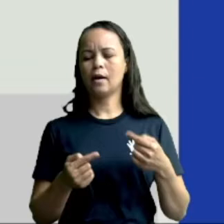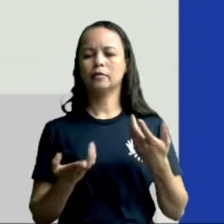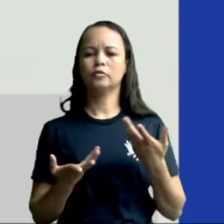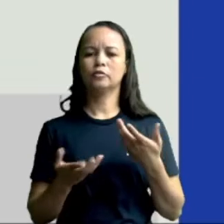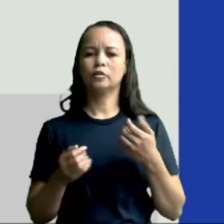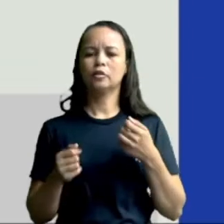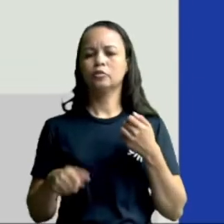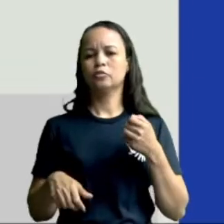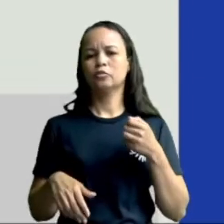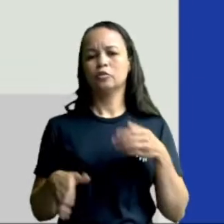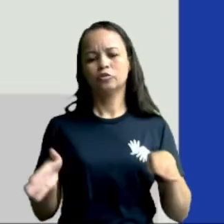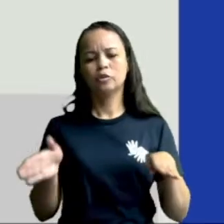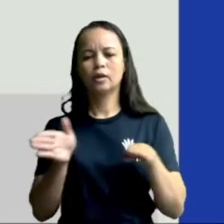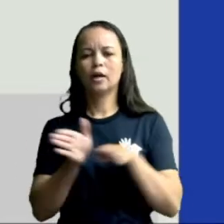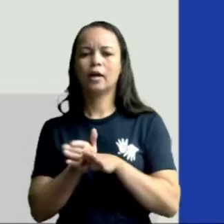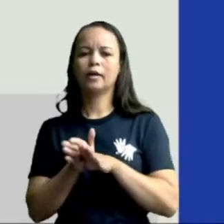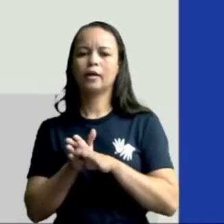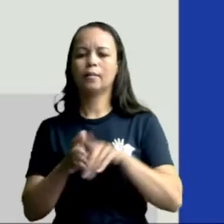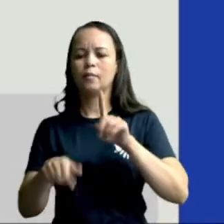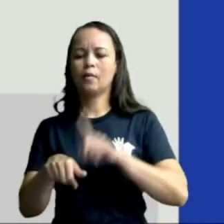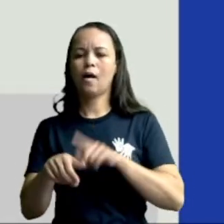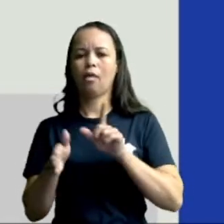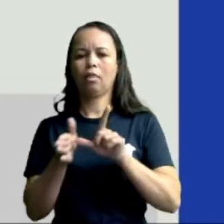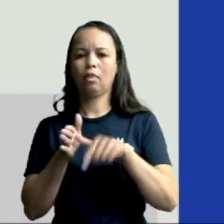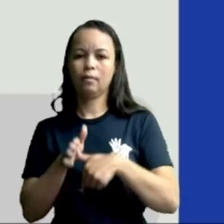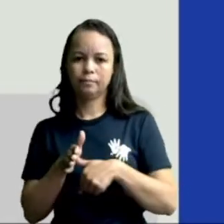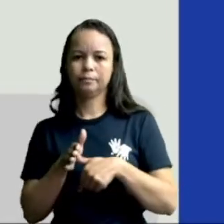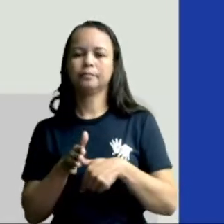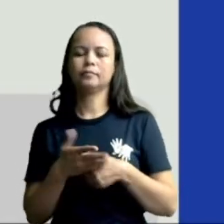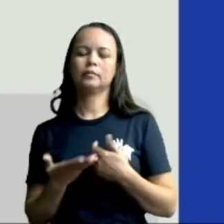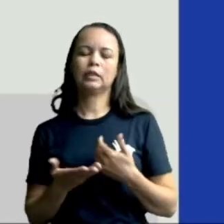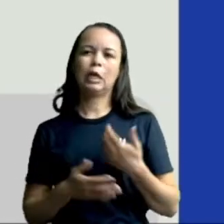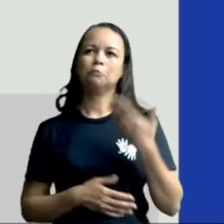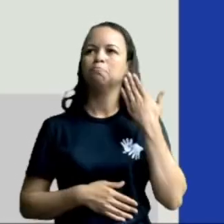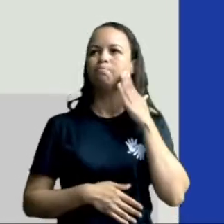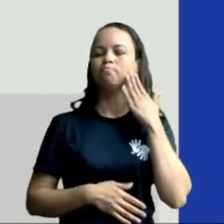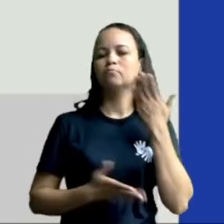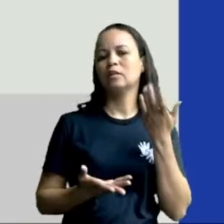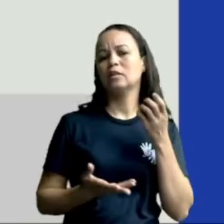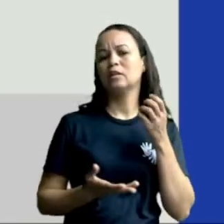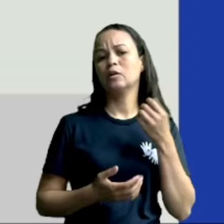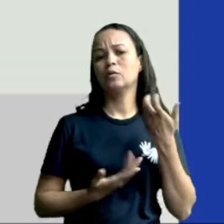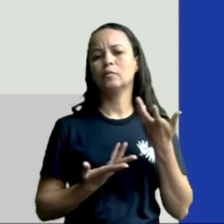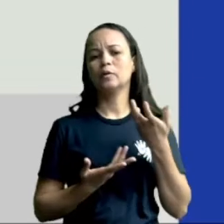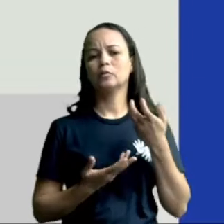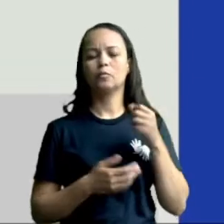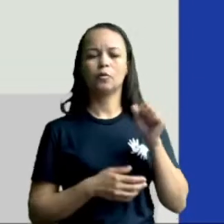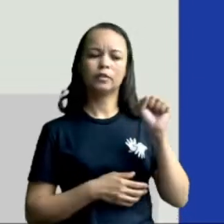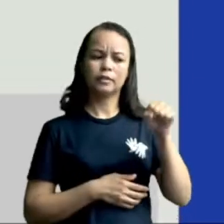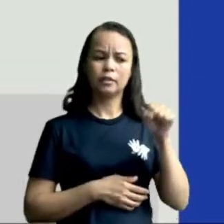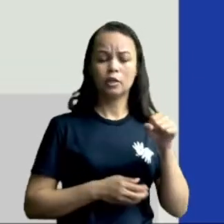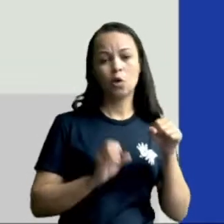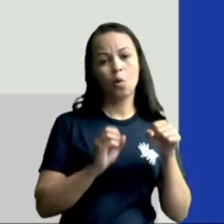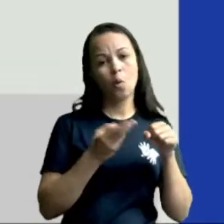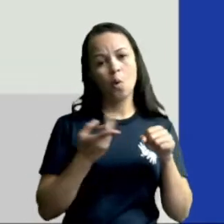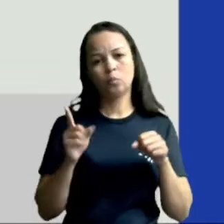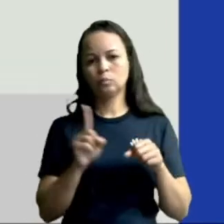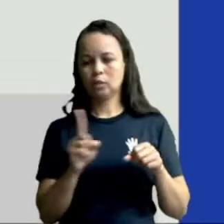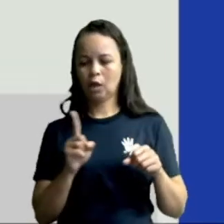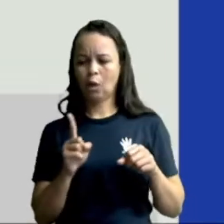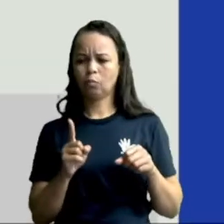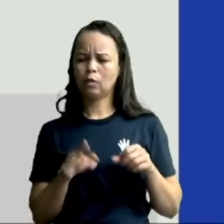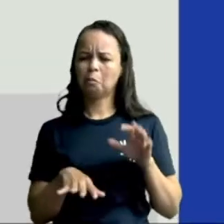um pouco tarde. Ele não tem certeza se vai chegar ou não, ele supõe que vai chegar